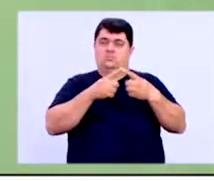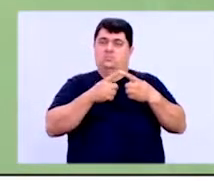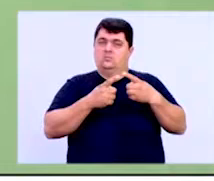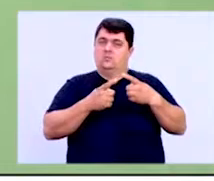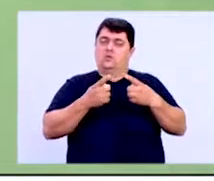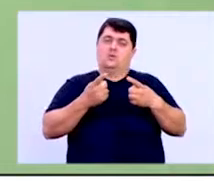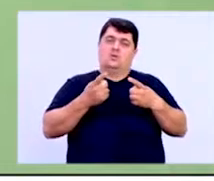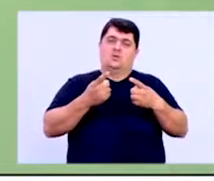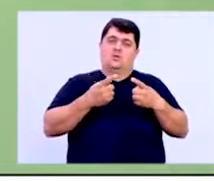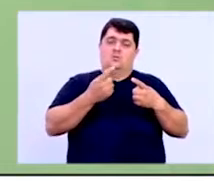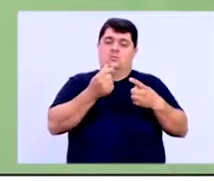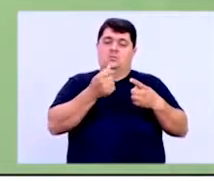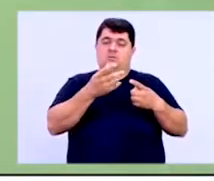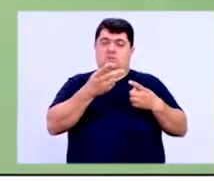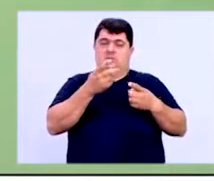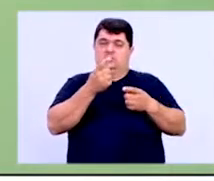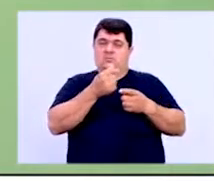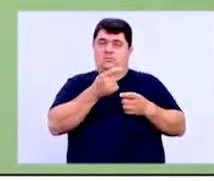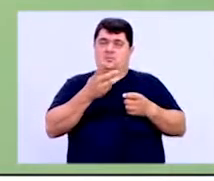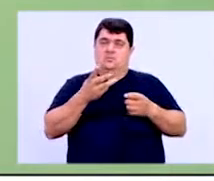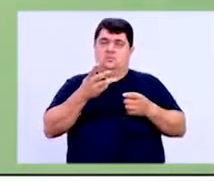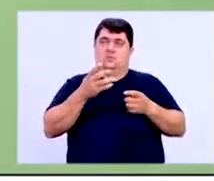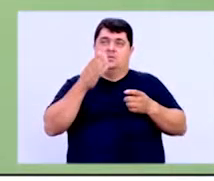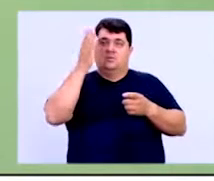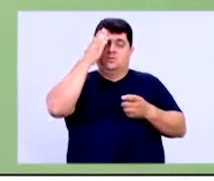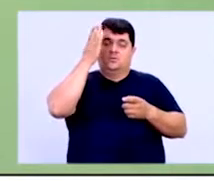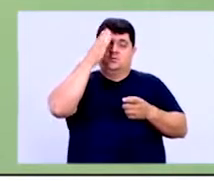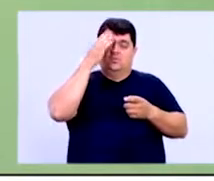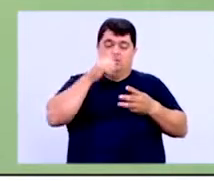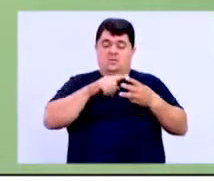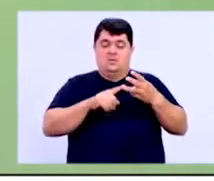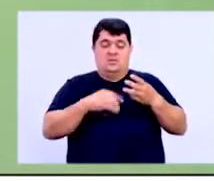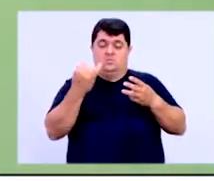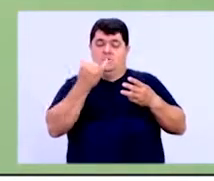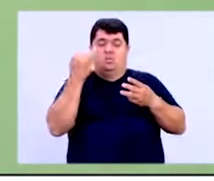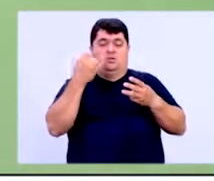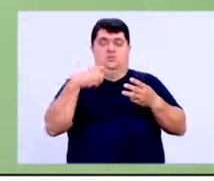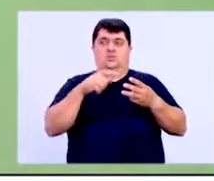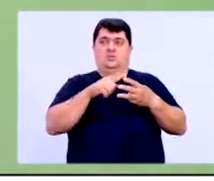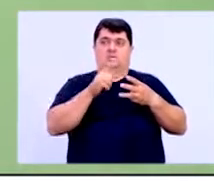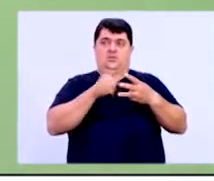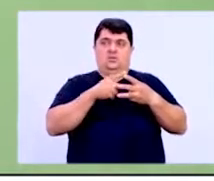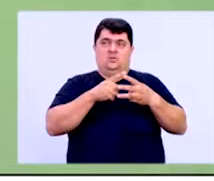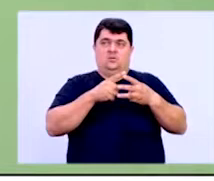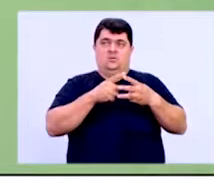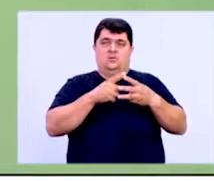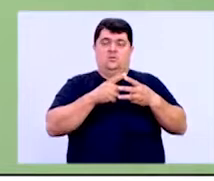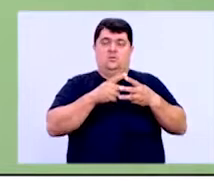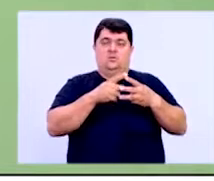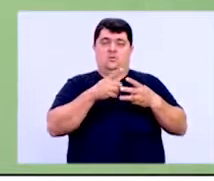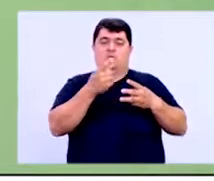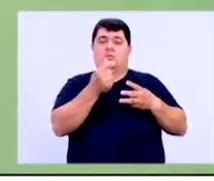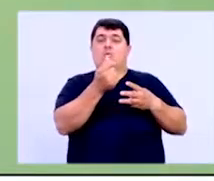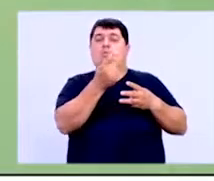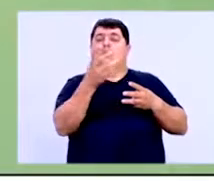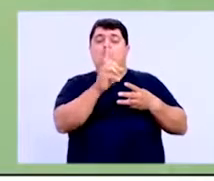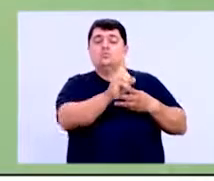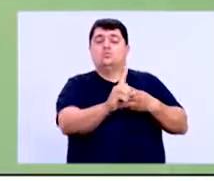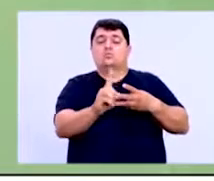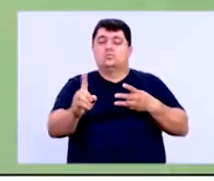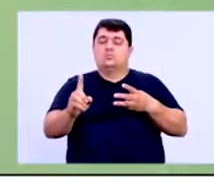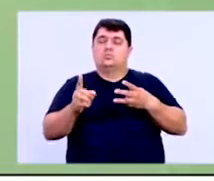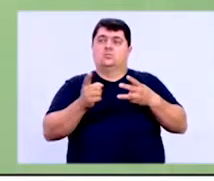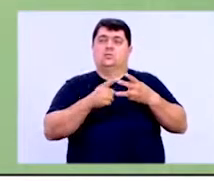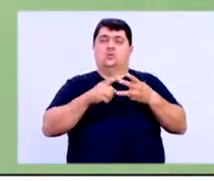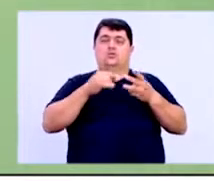gente fazer a formação do preço, baseado nos custos, precisamos saber 3 itens básicos. Quais são? Custo unitário,